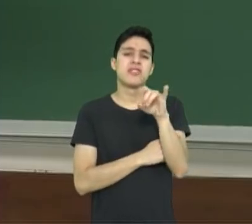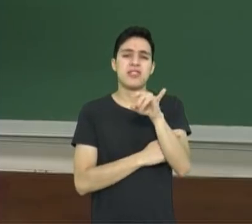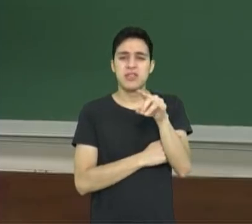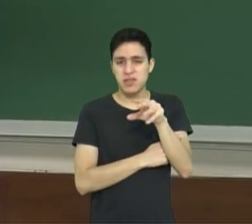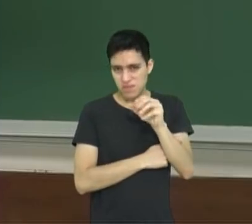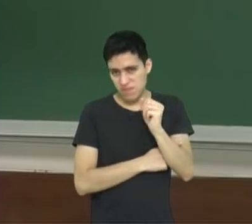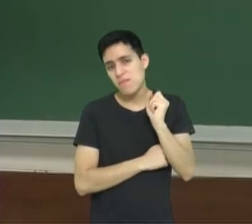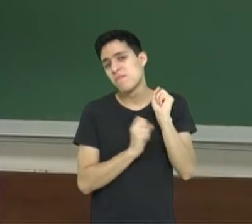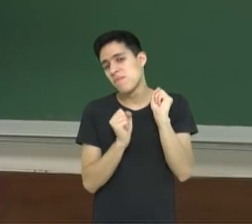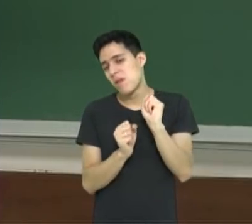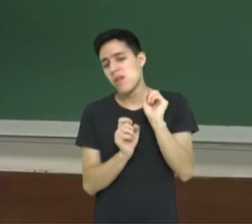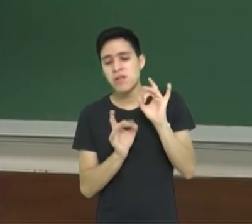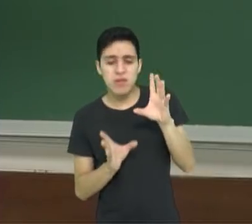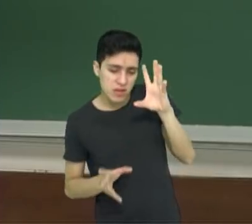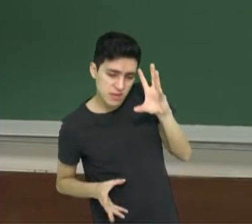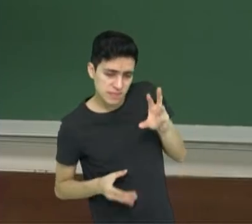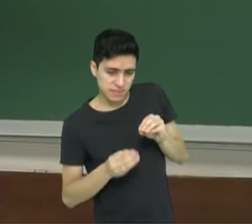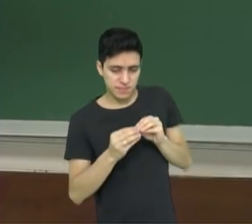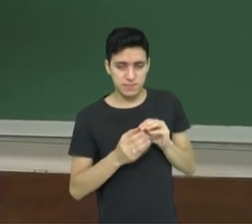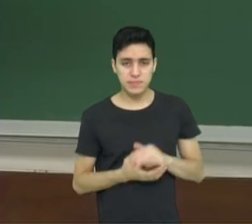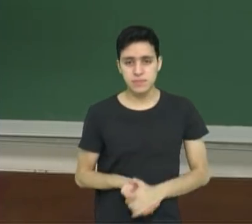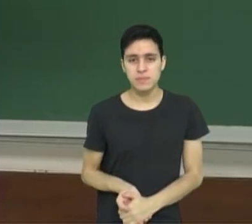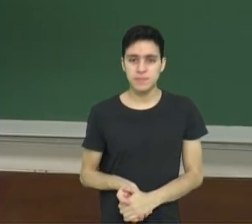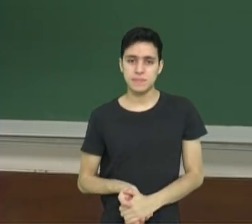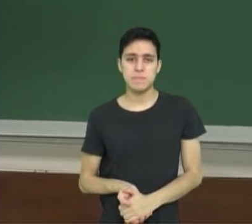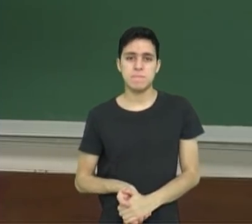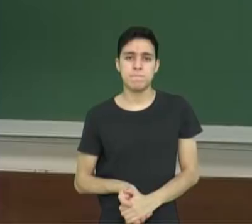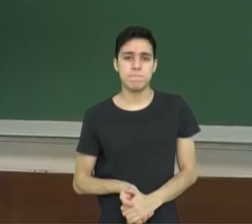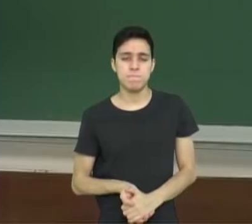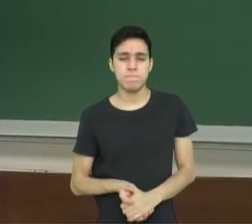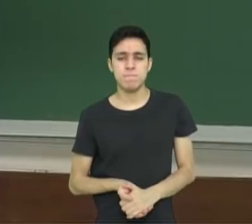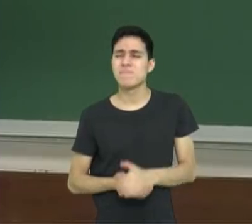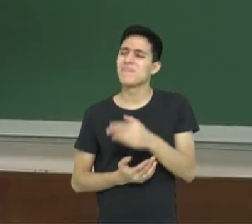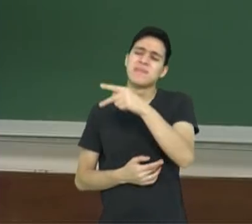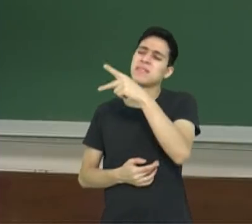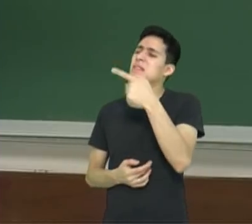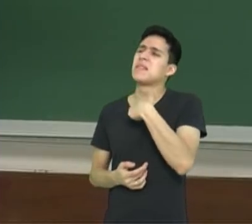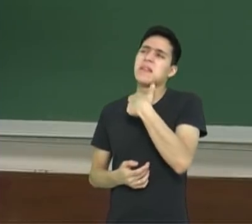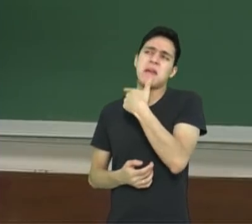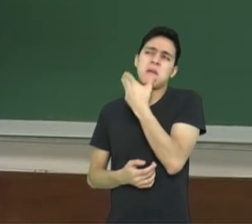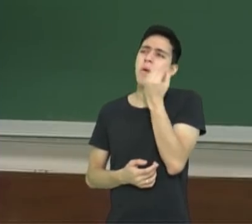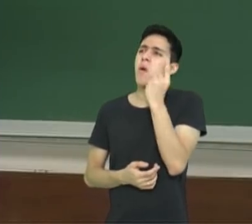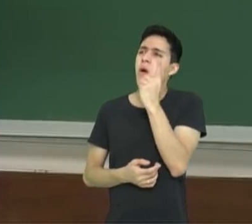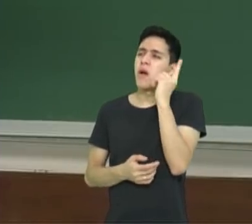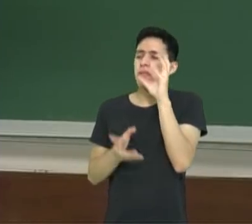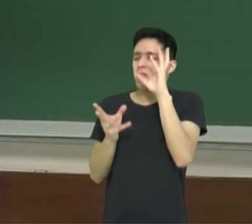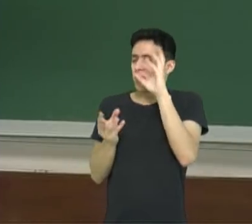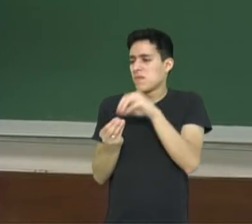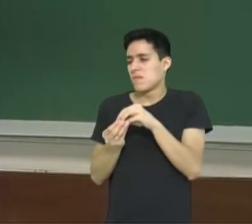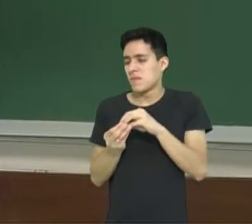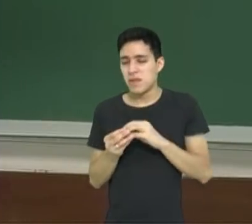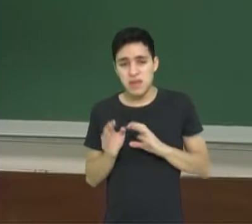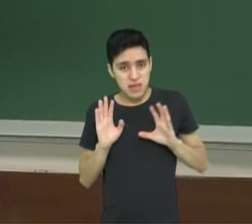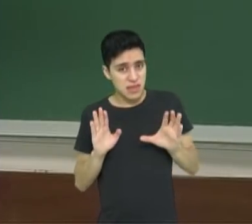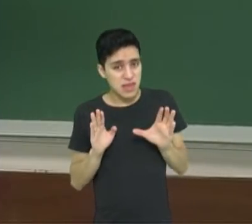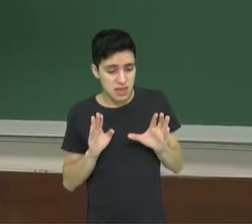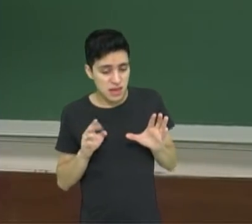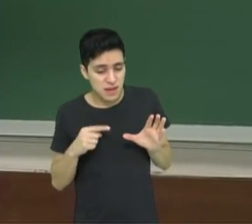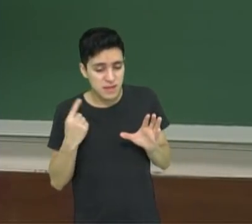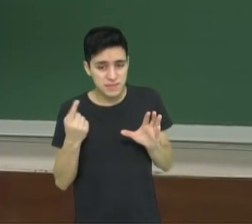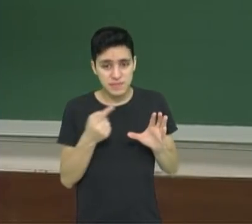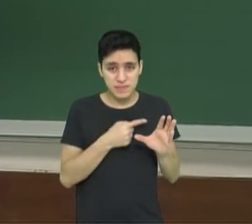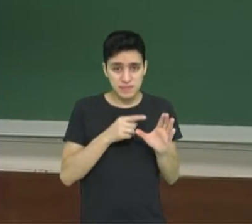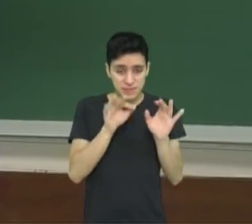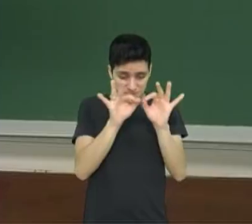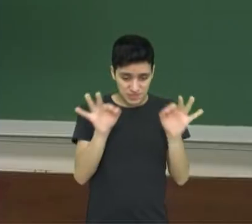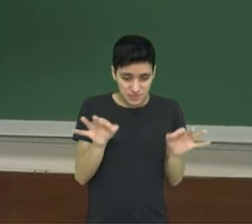fazer? A gente pode simplificar a fração. A professora não gosta de simplificar a fração. Gente, a gente simplifica para